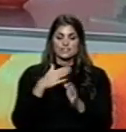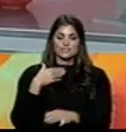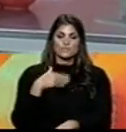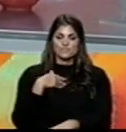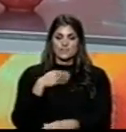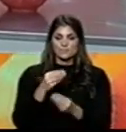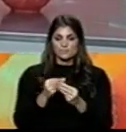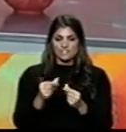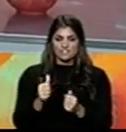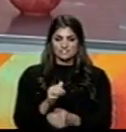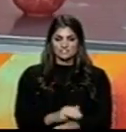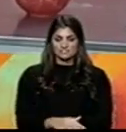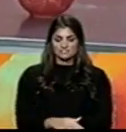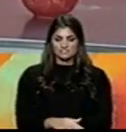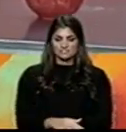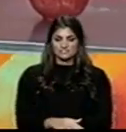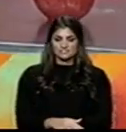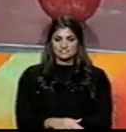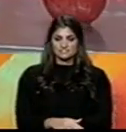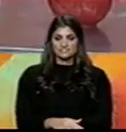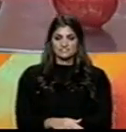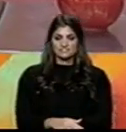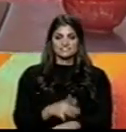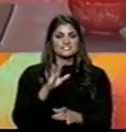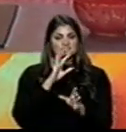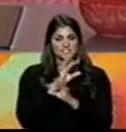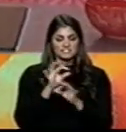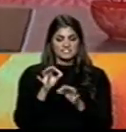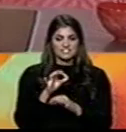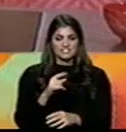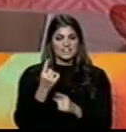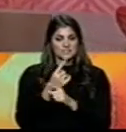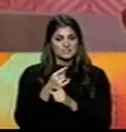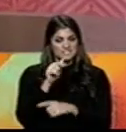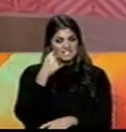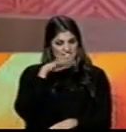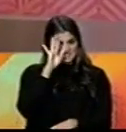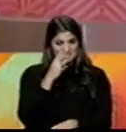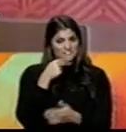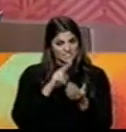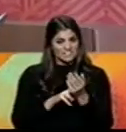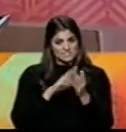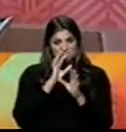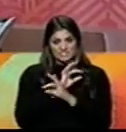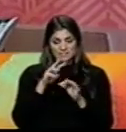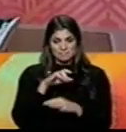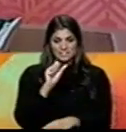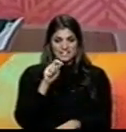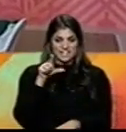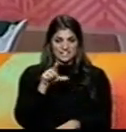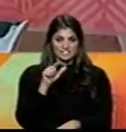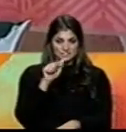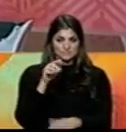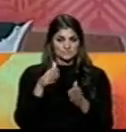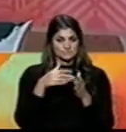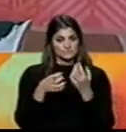outra. Com a esfrega farinha. Aqui? Anda lá para soltar, sim. Ah, maravilha. Está a funcionar? As coisas que esta mulher sabe. É verdade. É incrível, não é, Miguel? Que eu te ensino. Tu que na te cozinha,